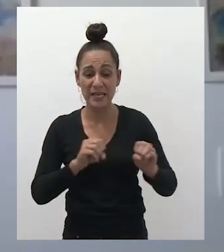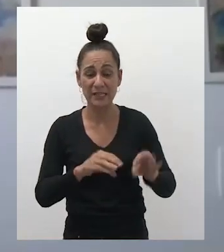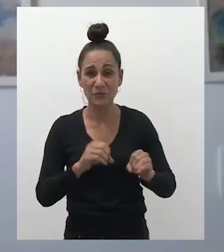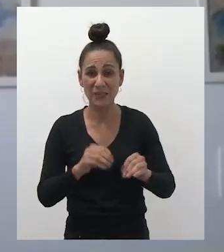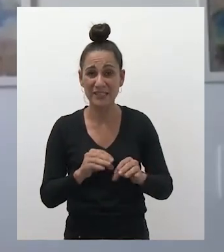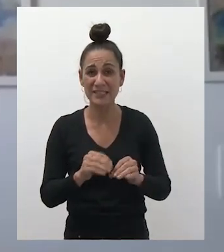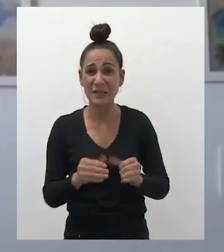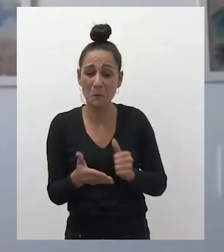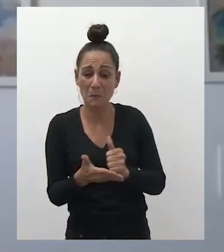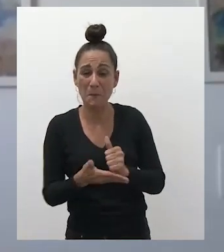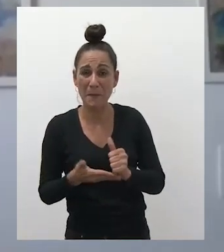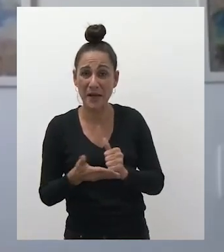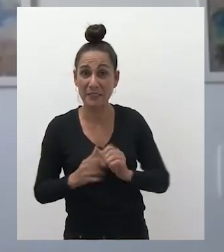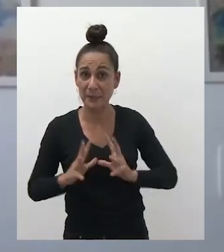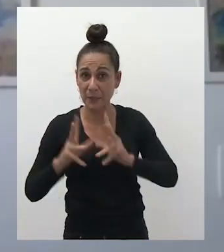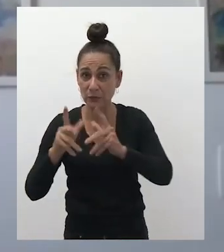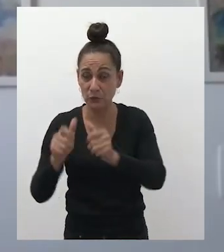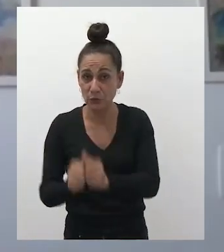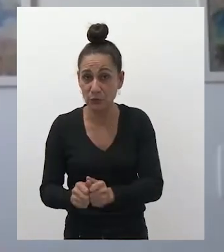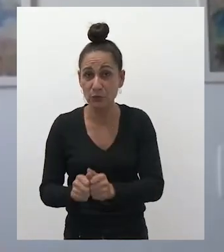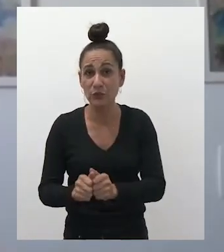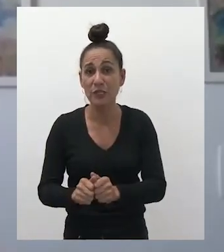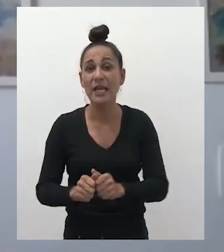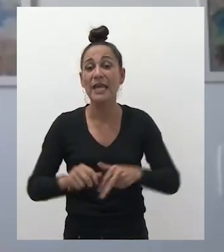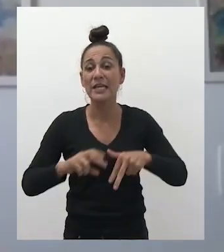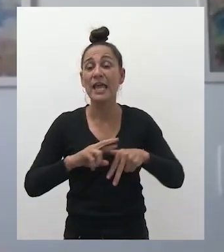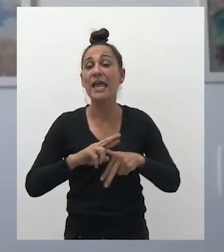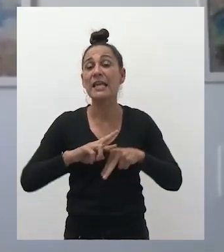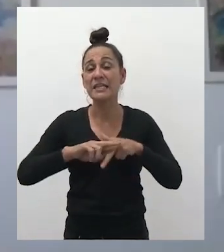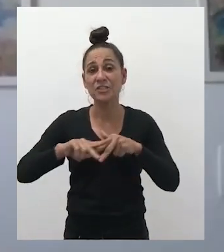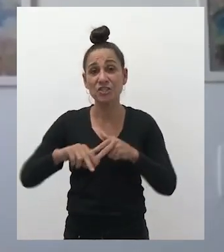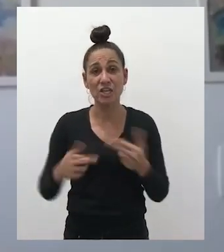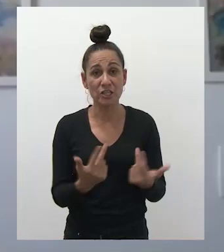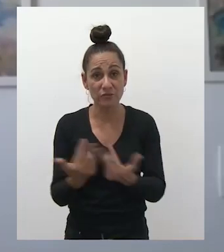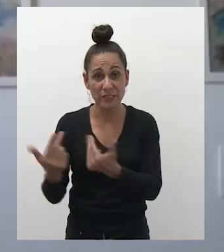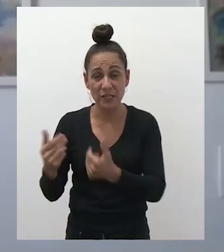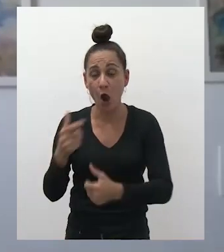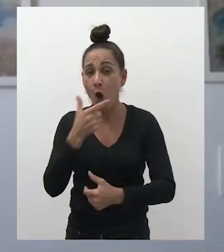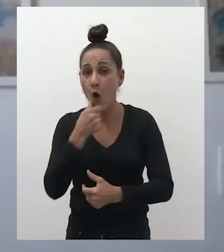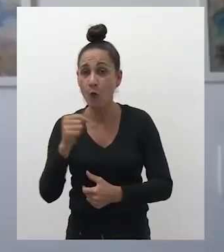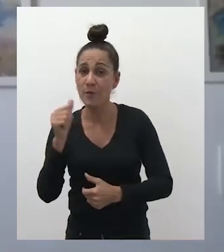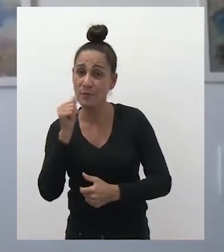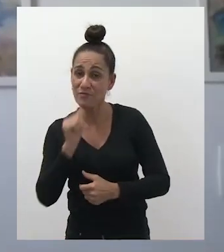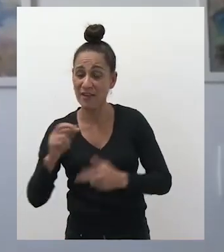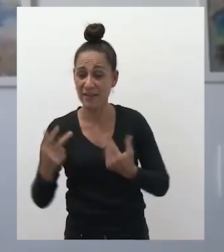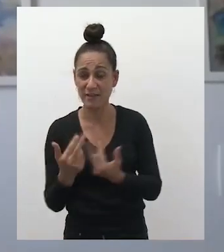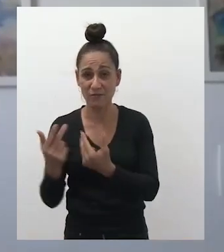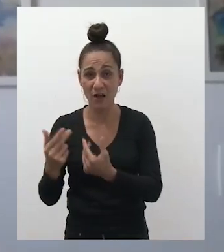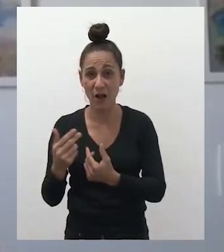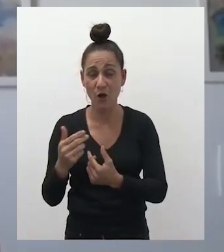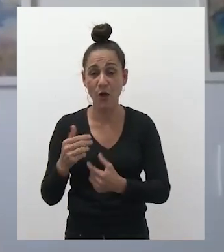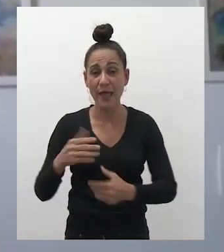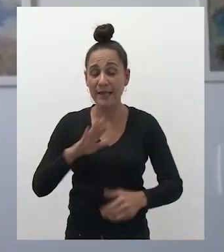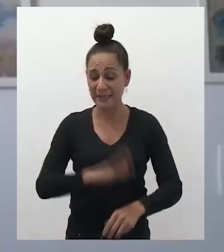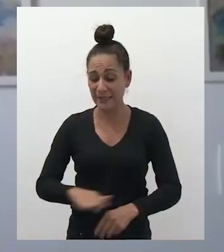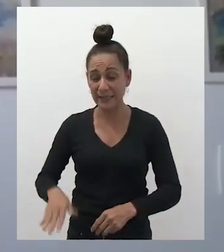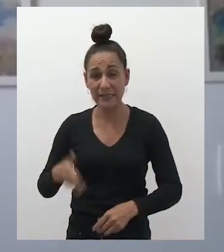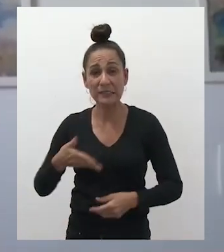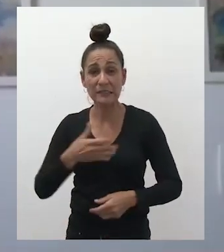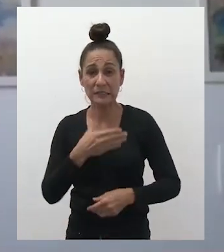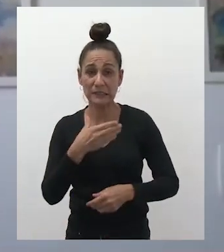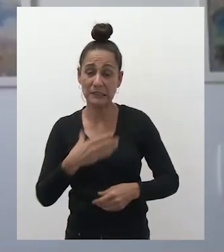todos, igualdade entre os sexos e valorização da mulher, redução da mortalidade infantil, melhorar a saúde